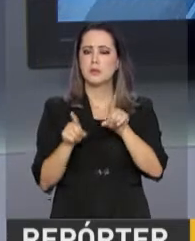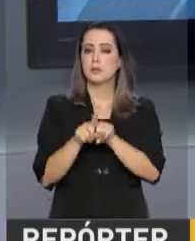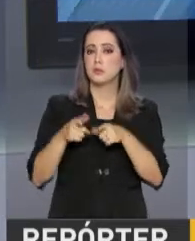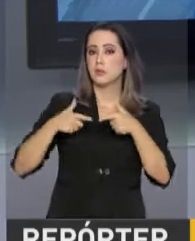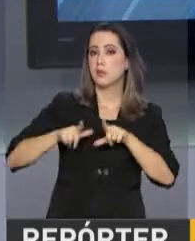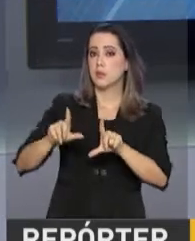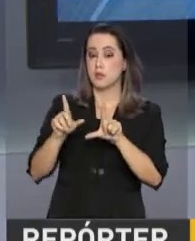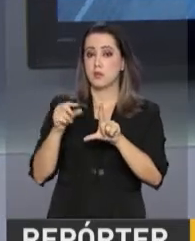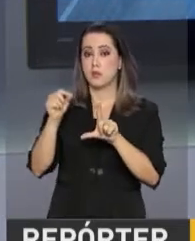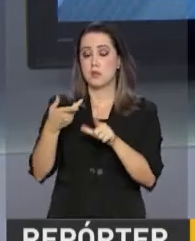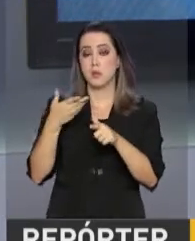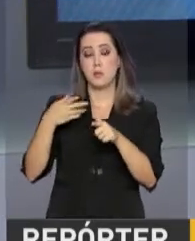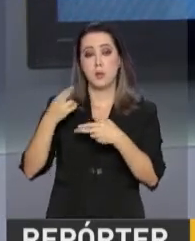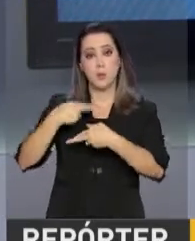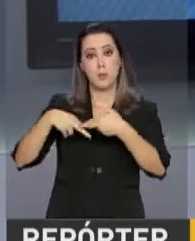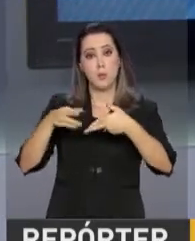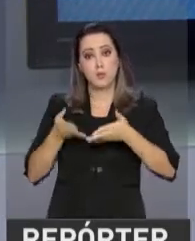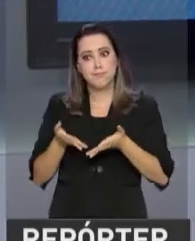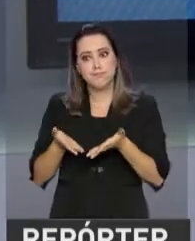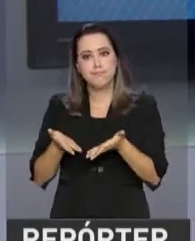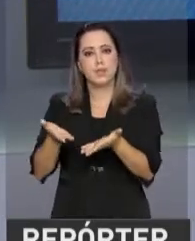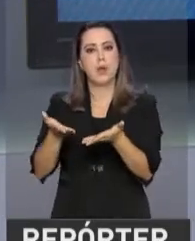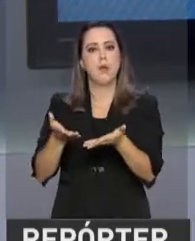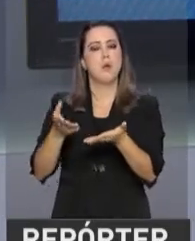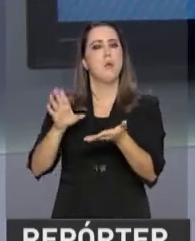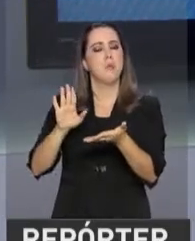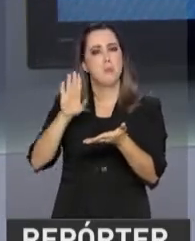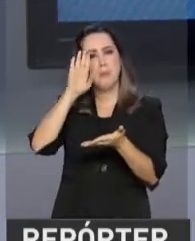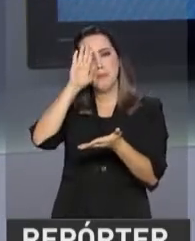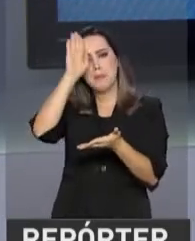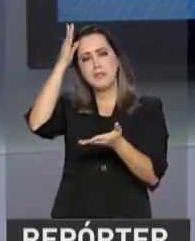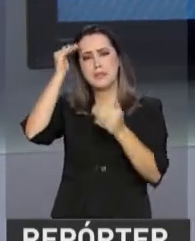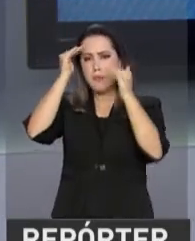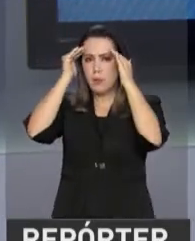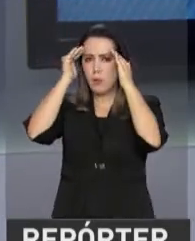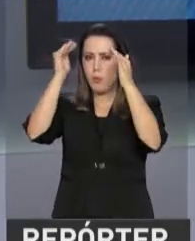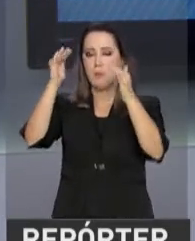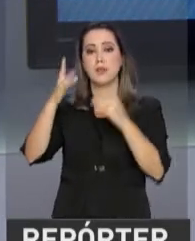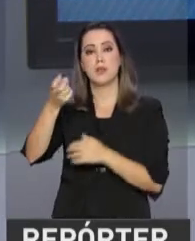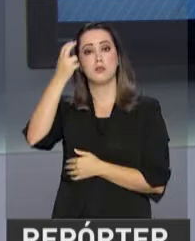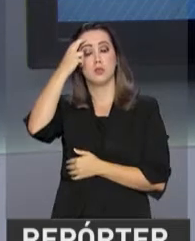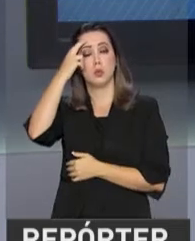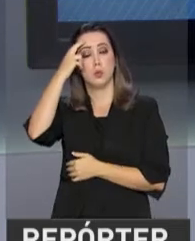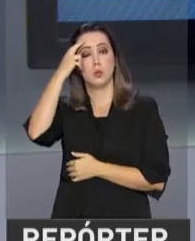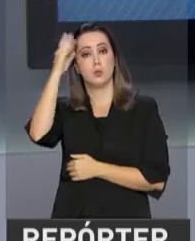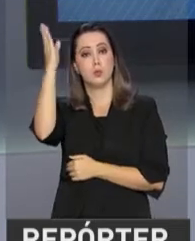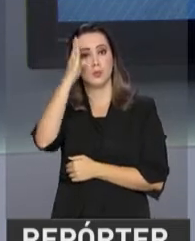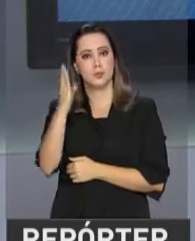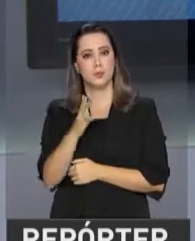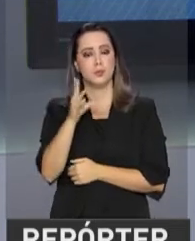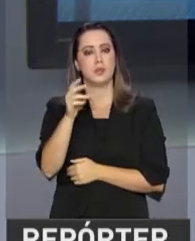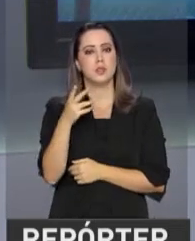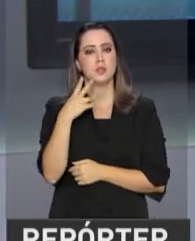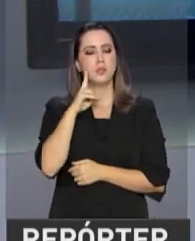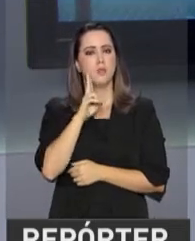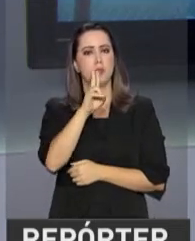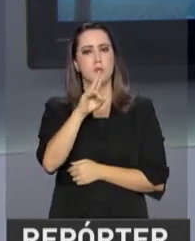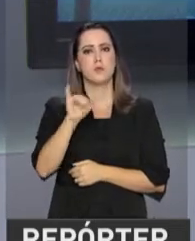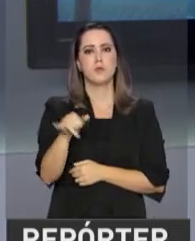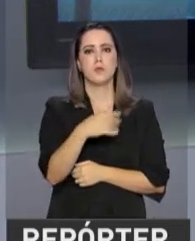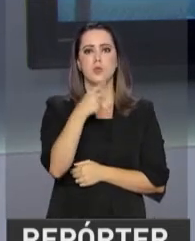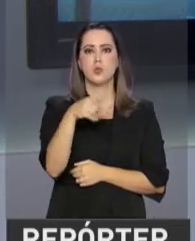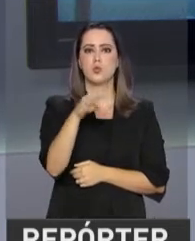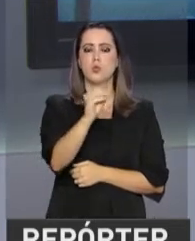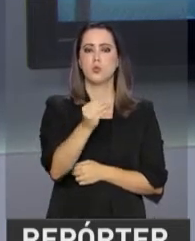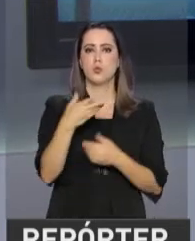agora há pouco a Ordem do Mérito Cultural, principal homenagem pública à cultura no país. O repórter João Pedro Neto acompanhou a